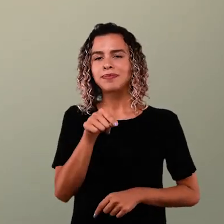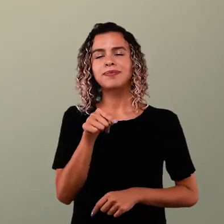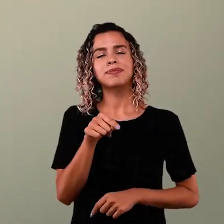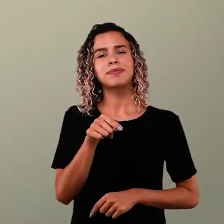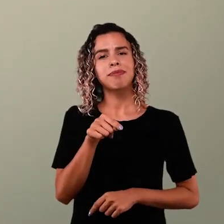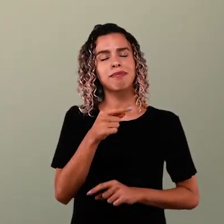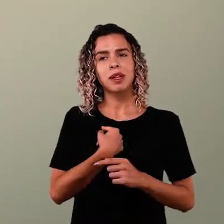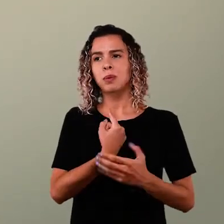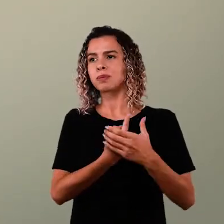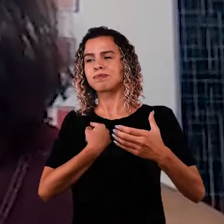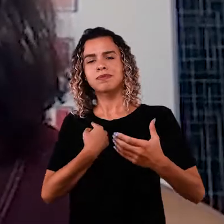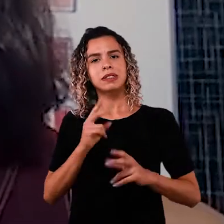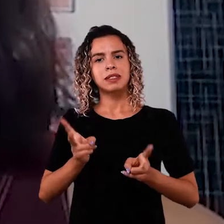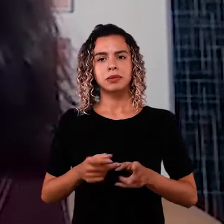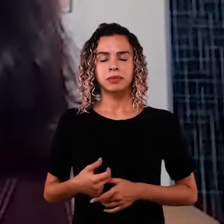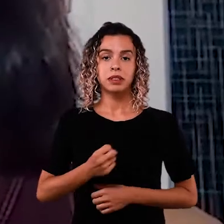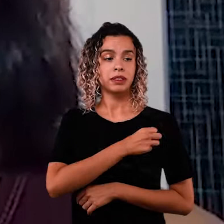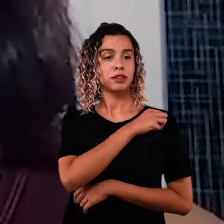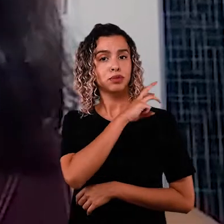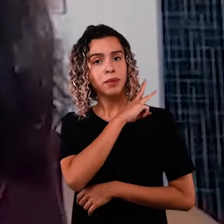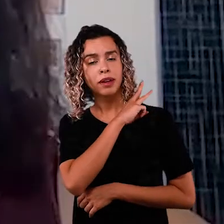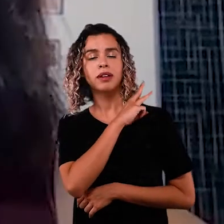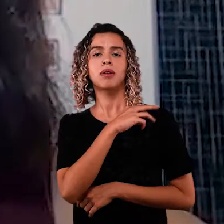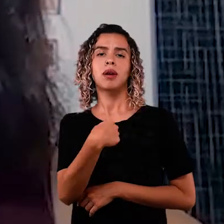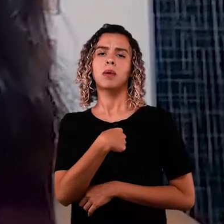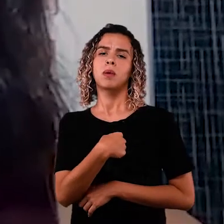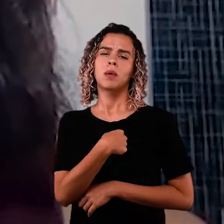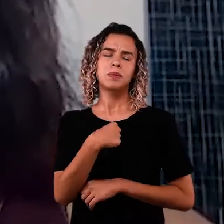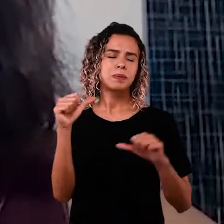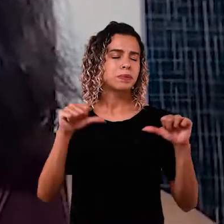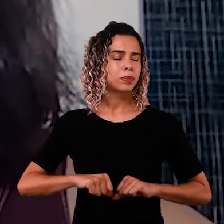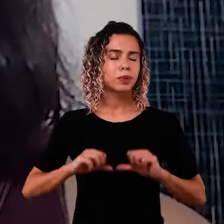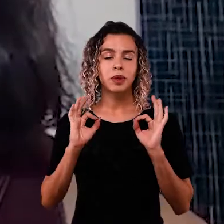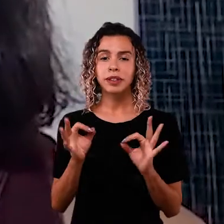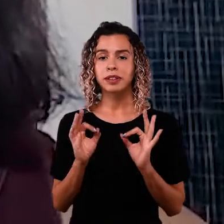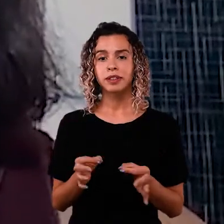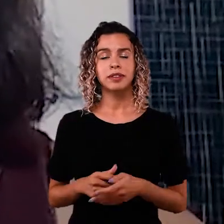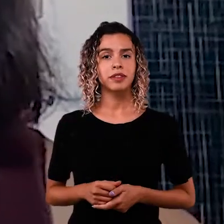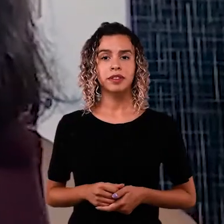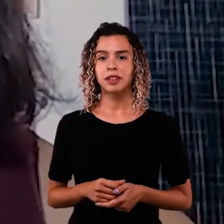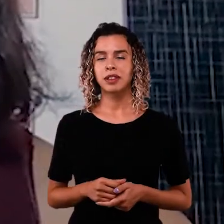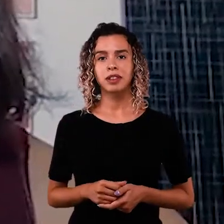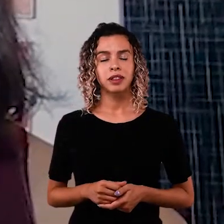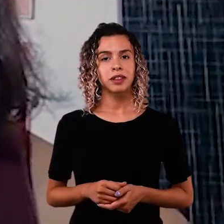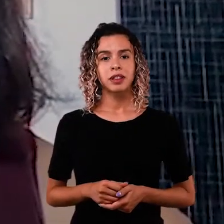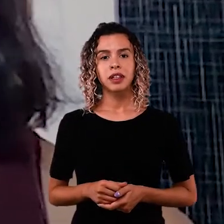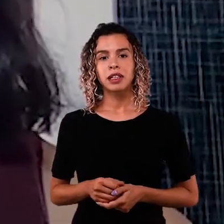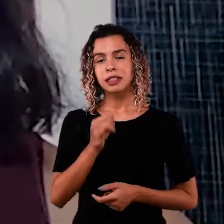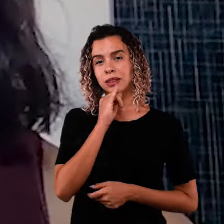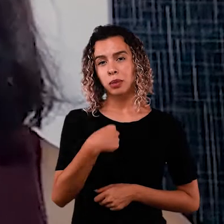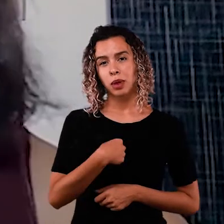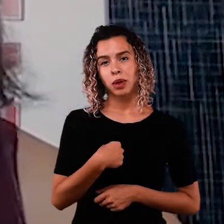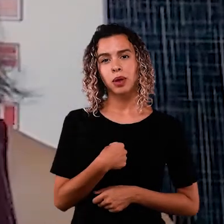muito afastado. No ensino médio foi... Alice Casimiro, estudante de letras. Eu tinha...